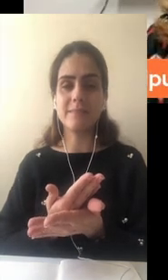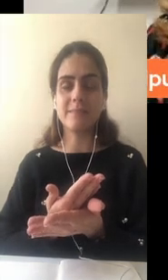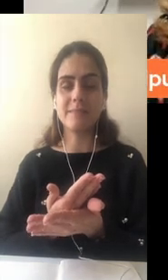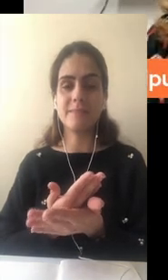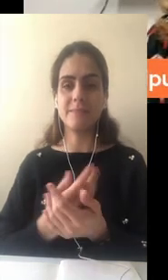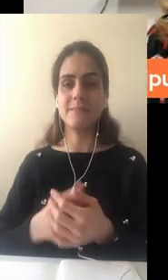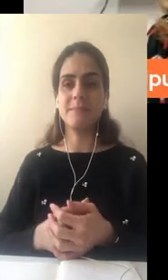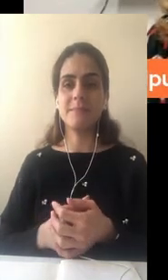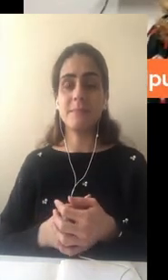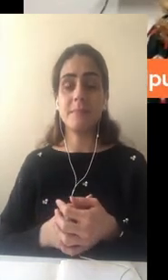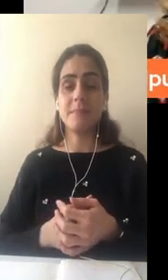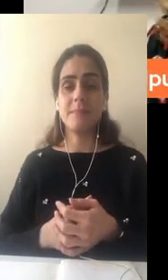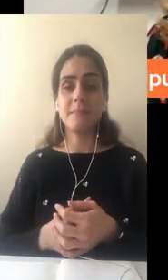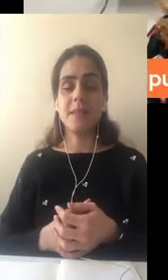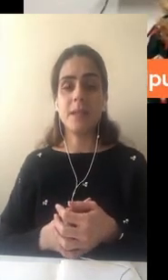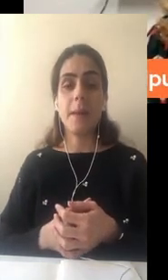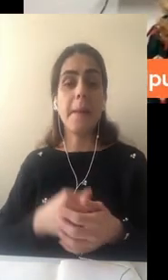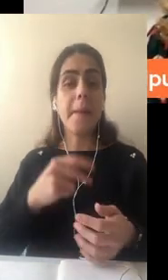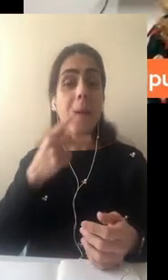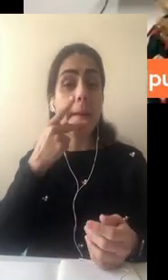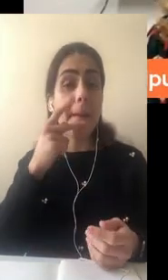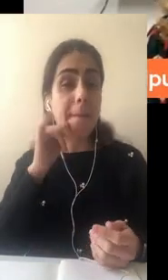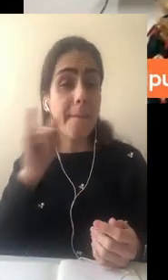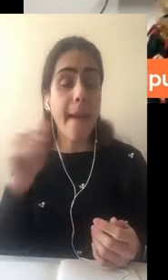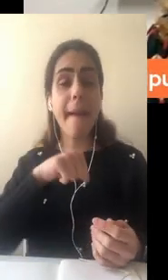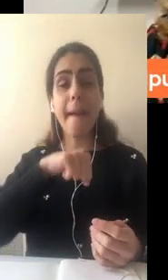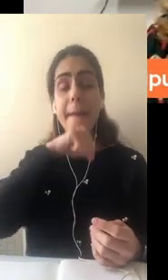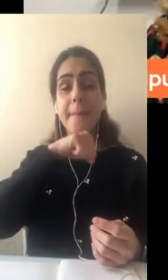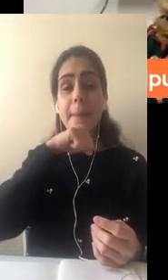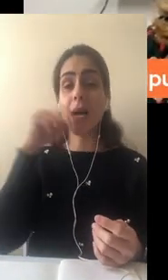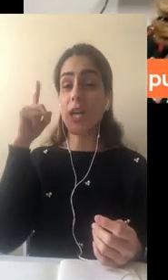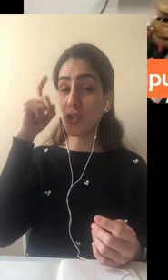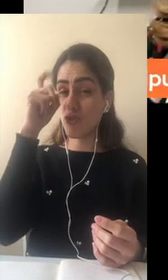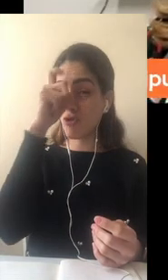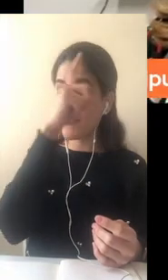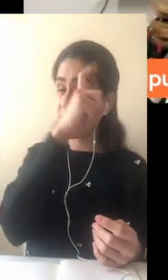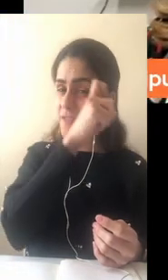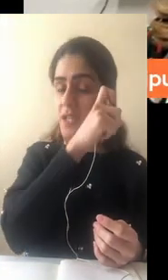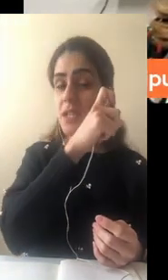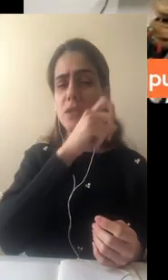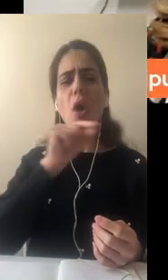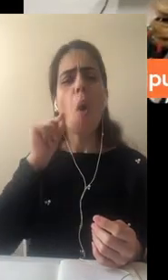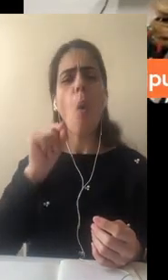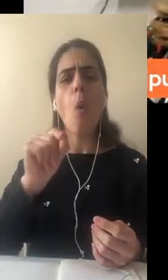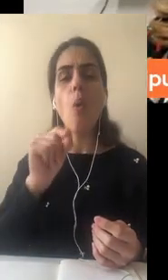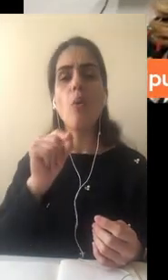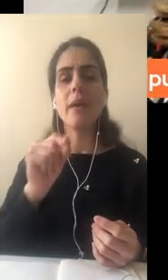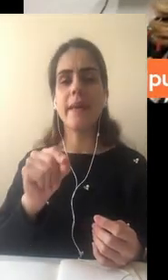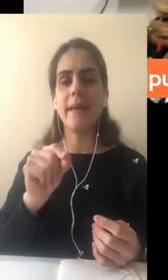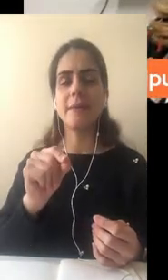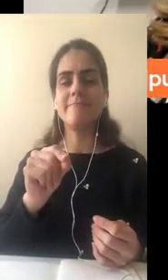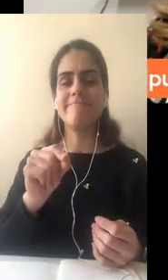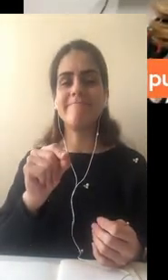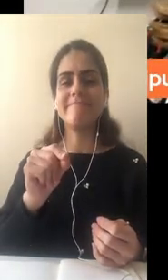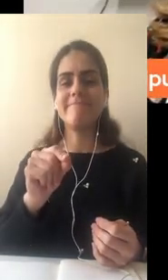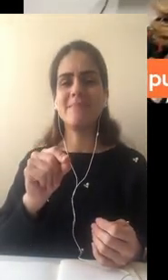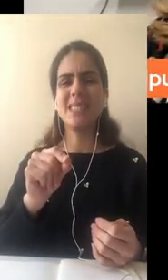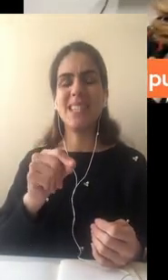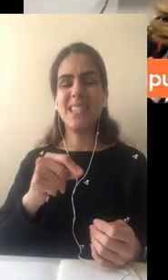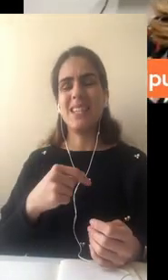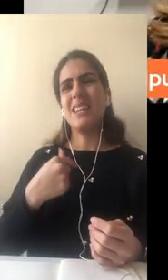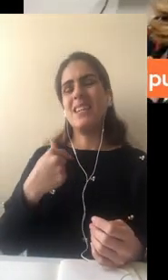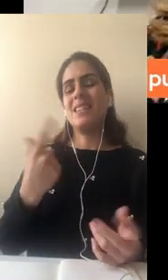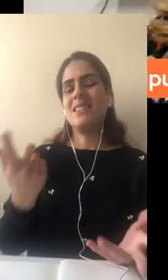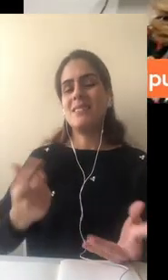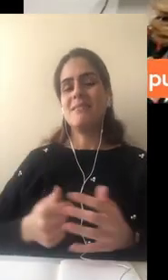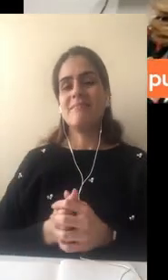nesse lugar. A maior dificuldade dos pais é quando eles têm pensamentos sabotadores acerca da própria